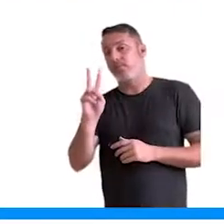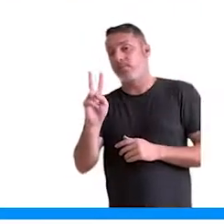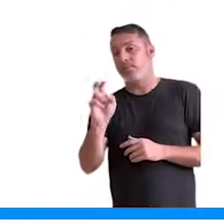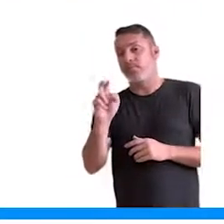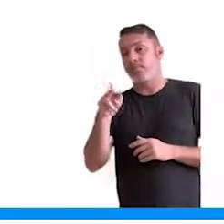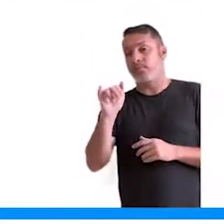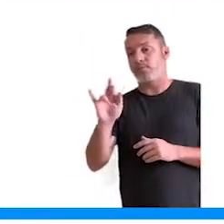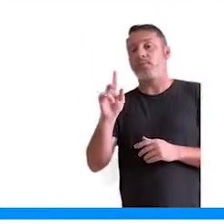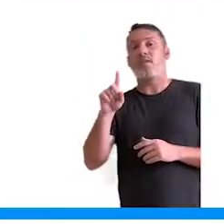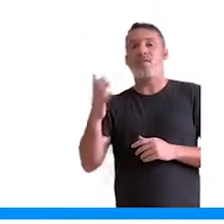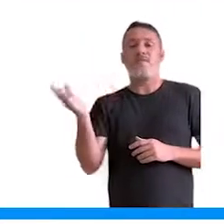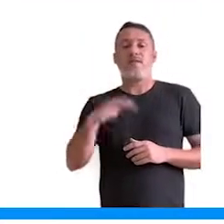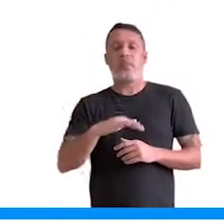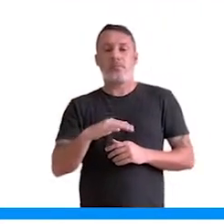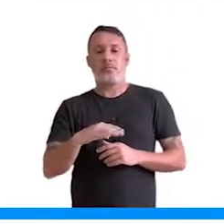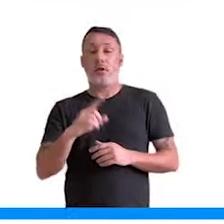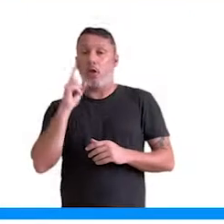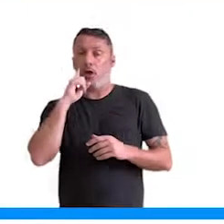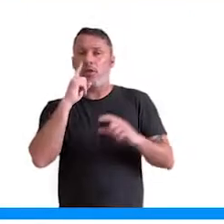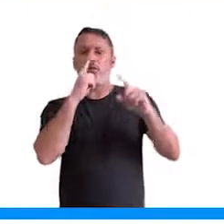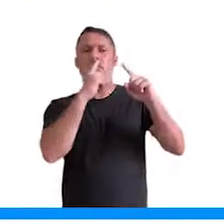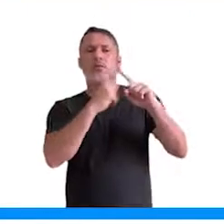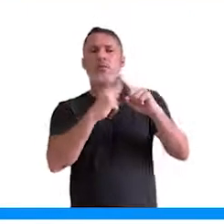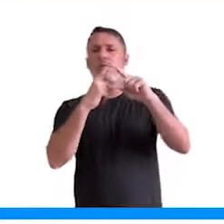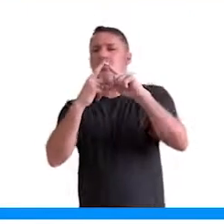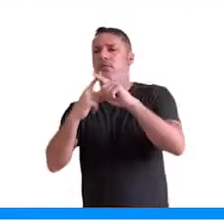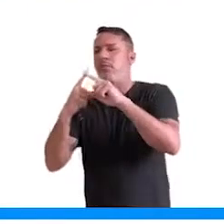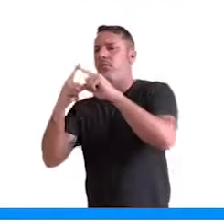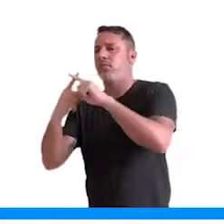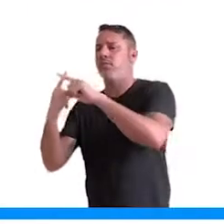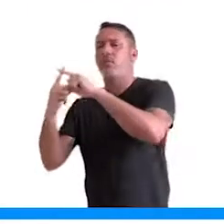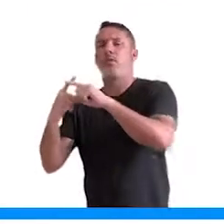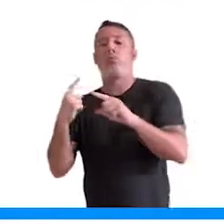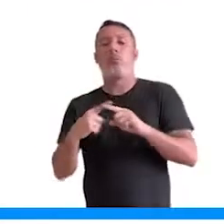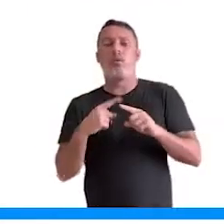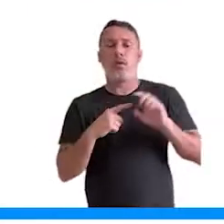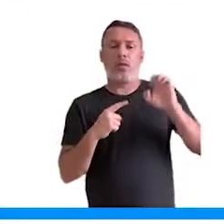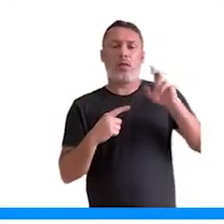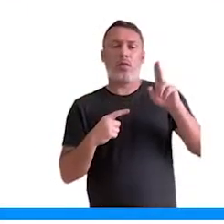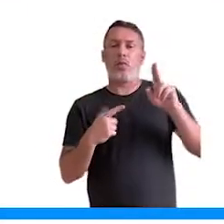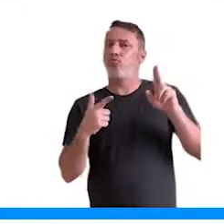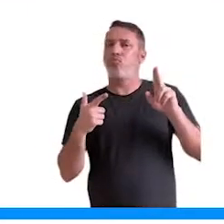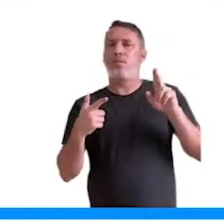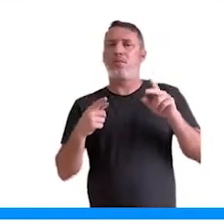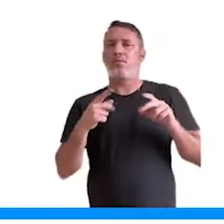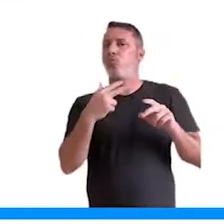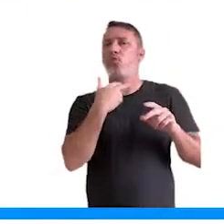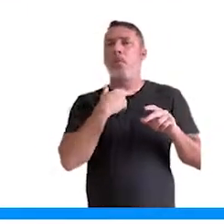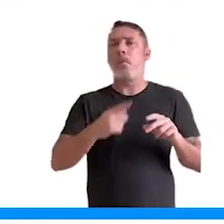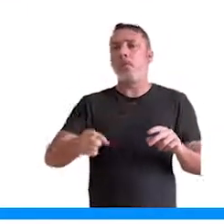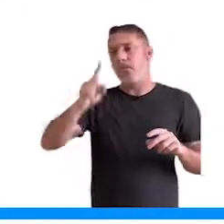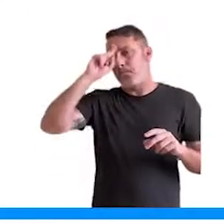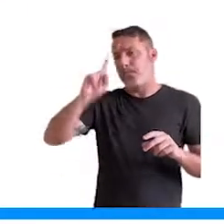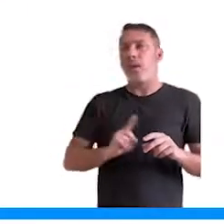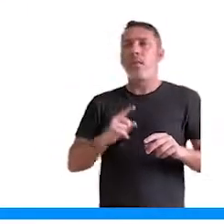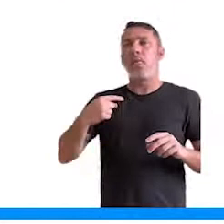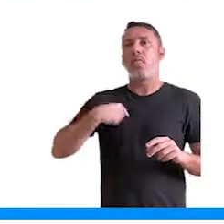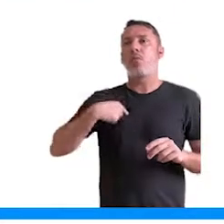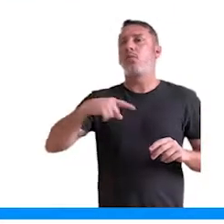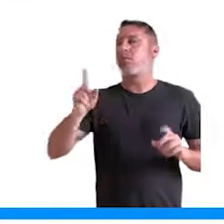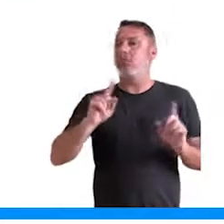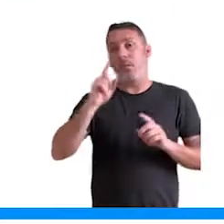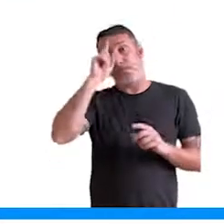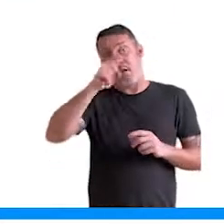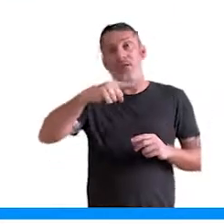O venir. Bem. Só isso. Bem. Lembrando que o V tem som de B, né? Bem, tu, venga usted, vengamos